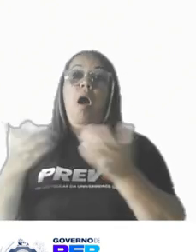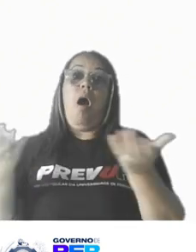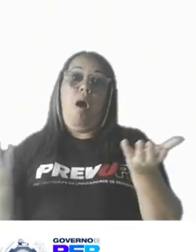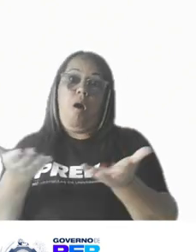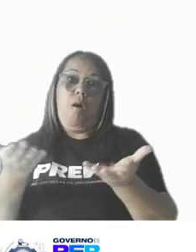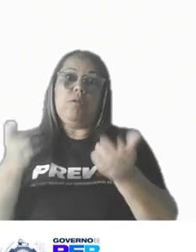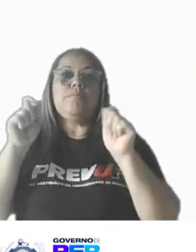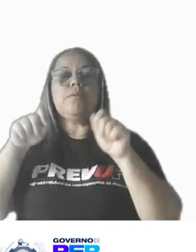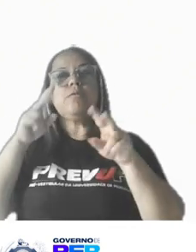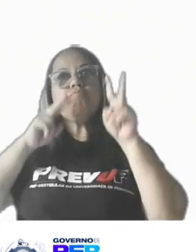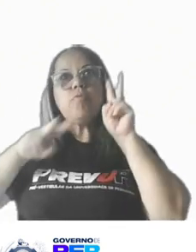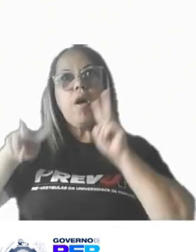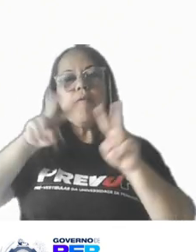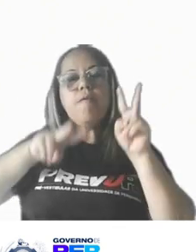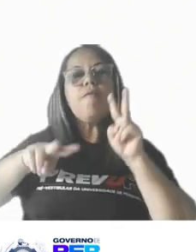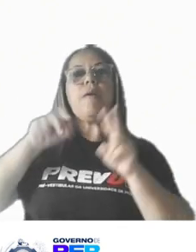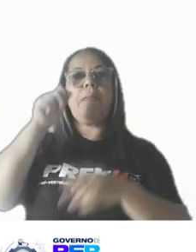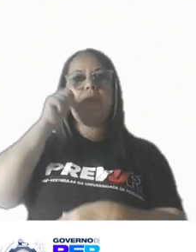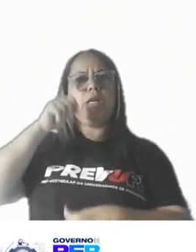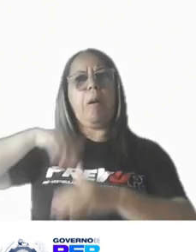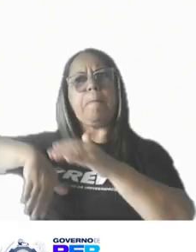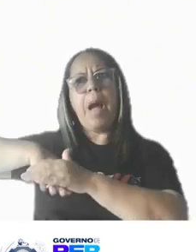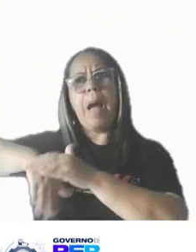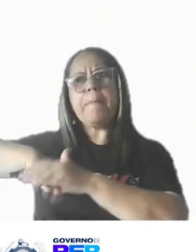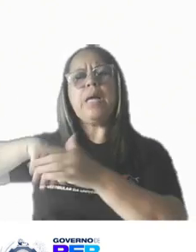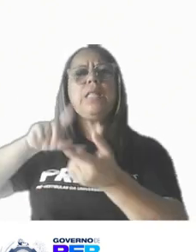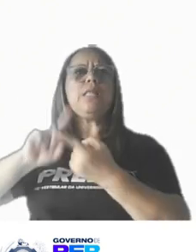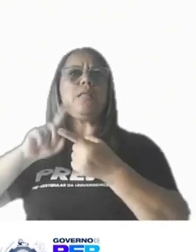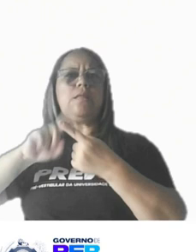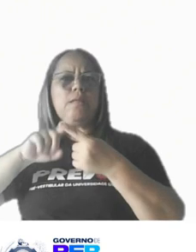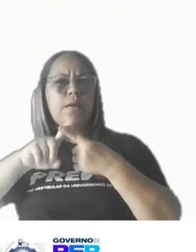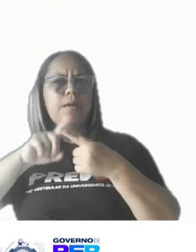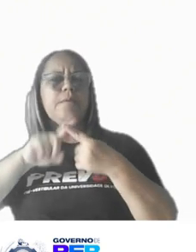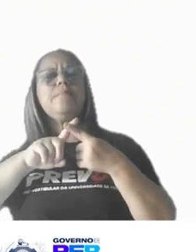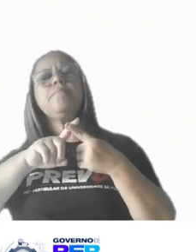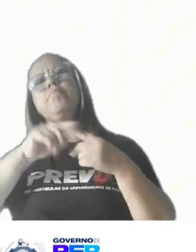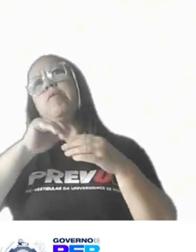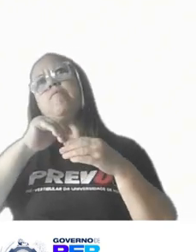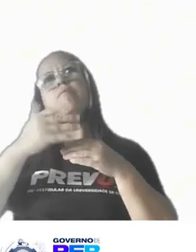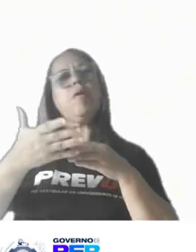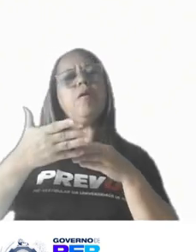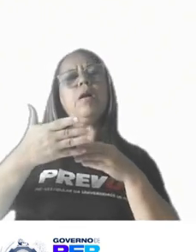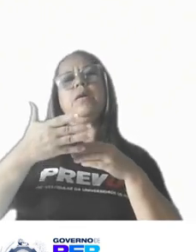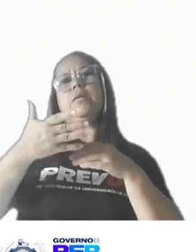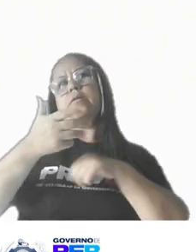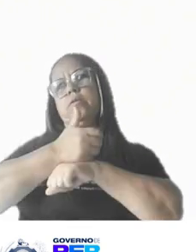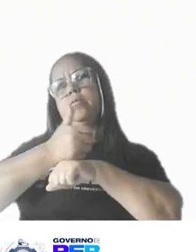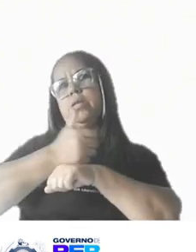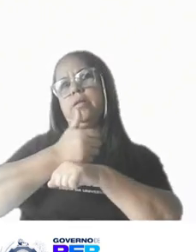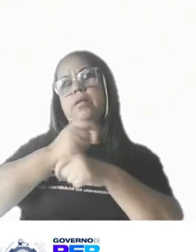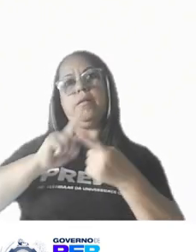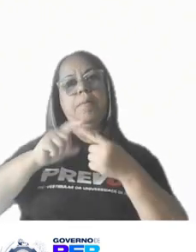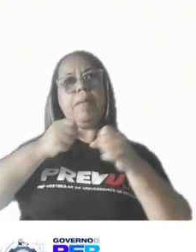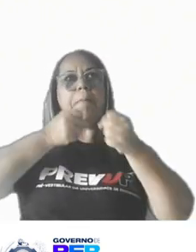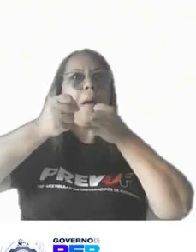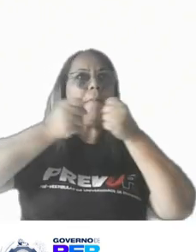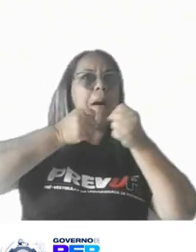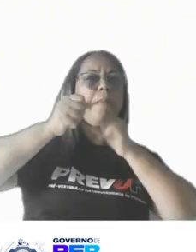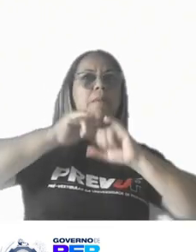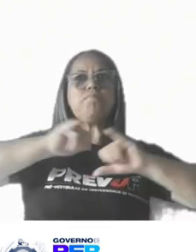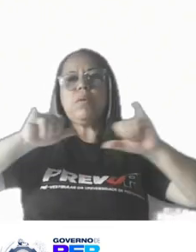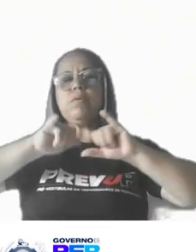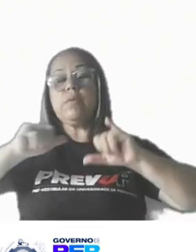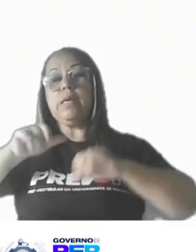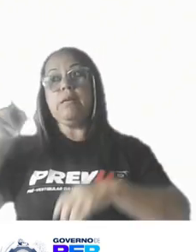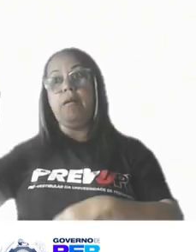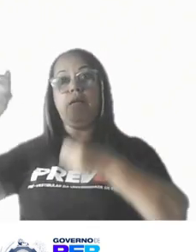Hoje, ela já vê as mulheres tanto no campo como fora do campo, né? Incluindo na área jornalística. E